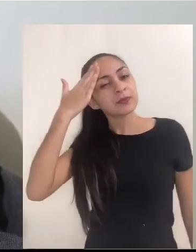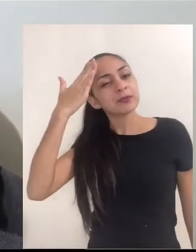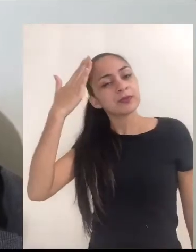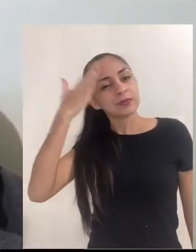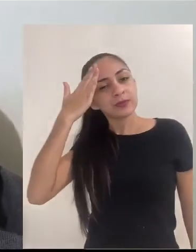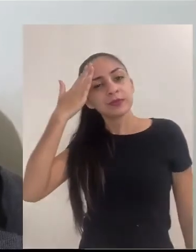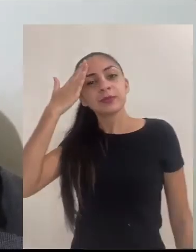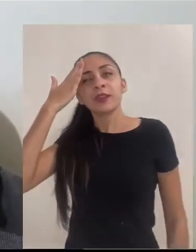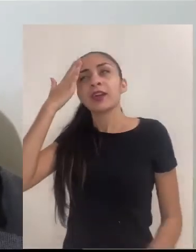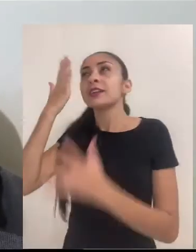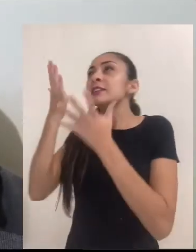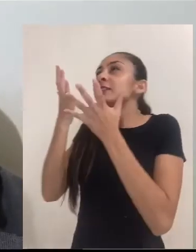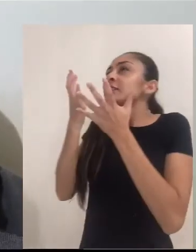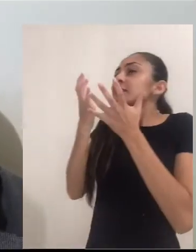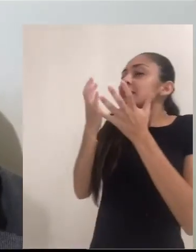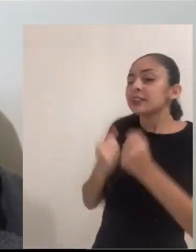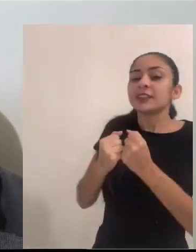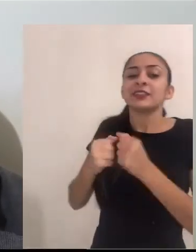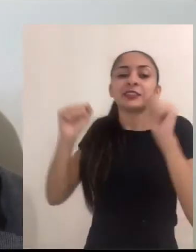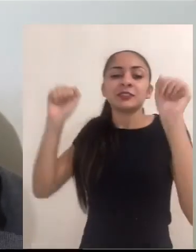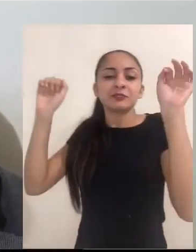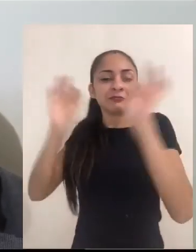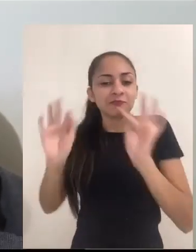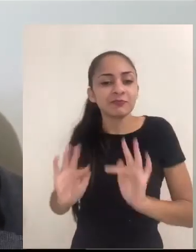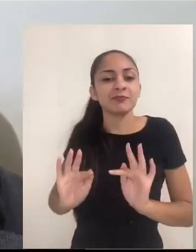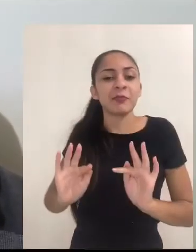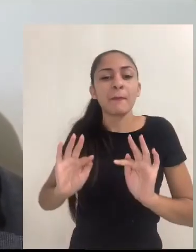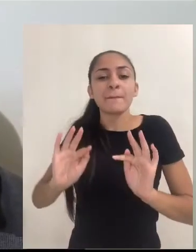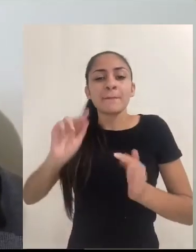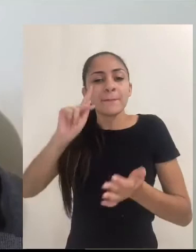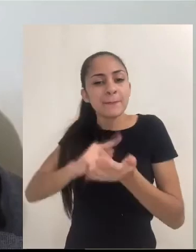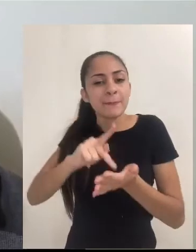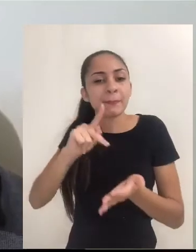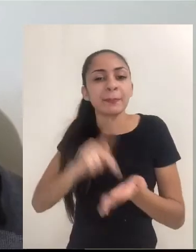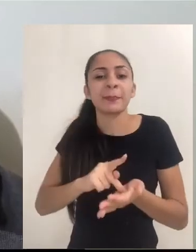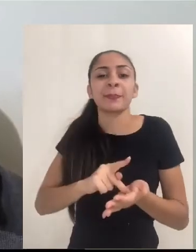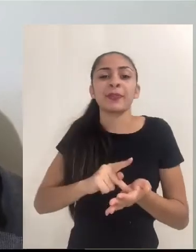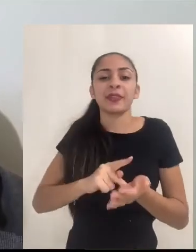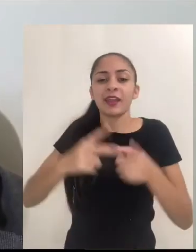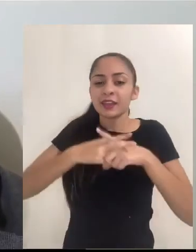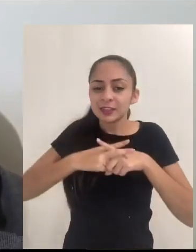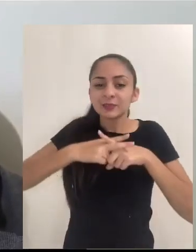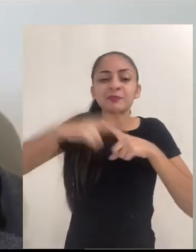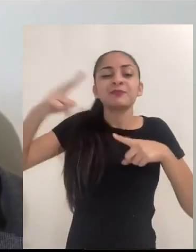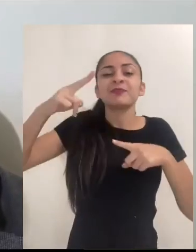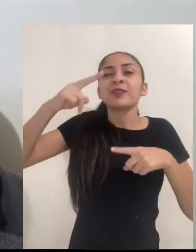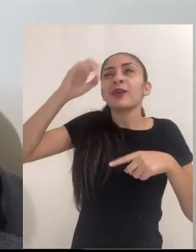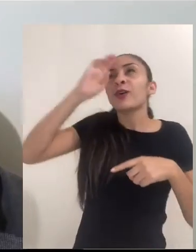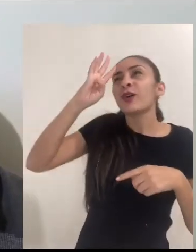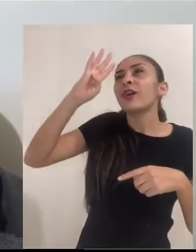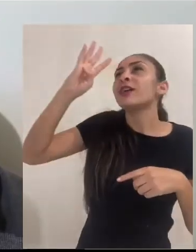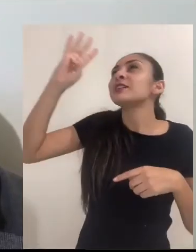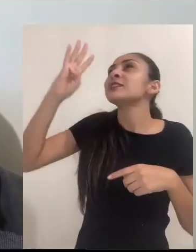alcançar essa felicidade, esse sucesso de verdade. Sucesso é estar feliz com os seus próprios sonhos, com aquilo que